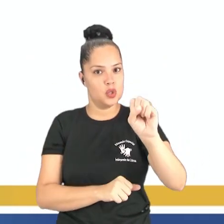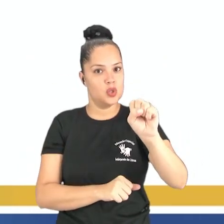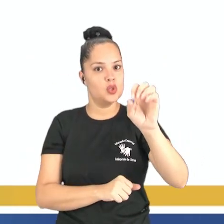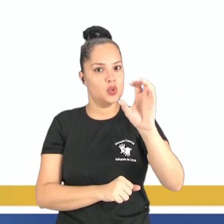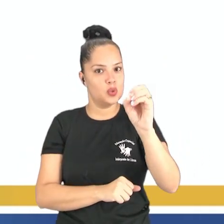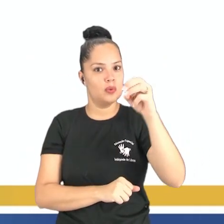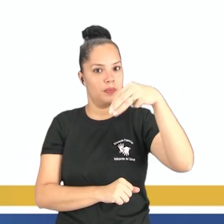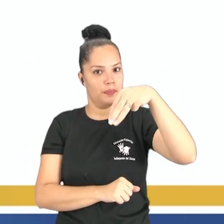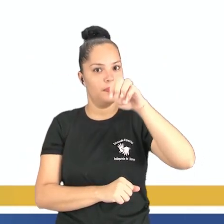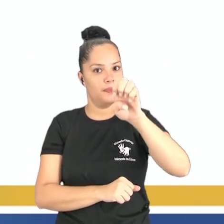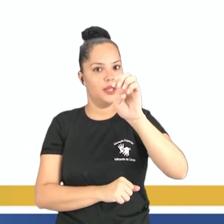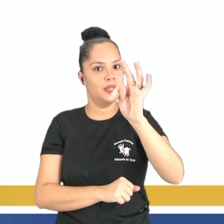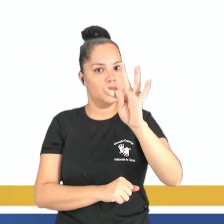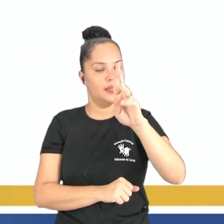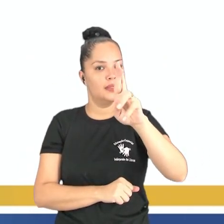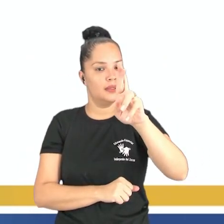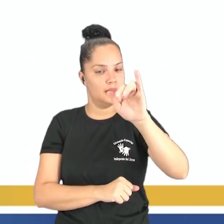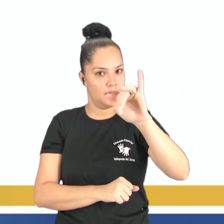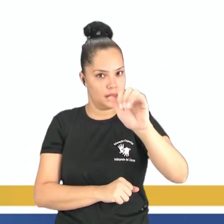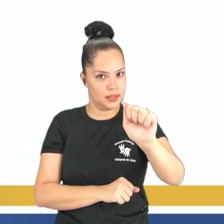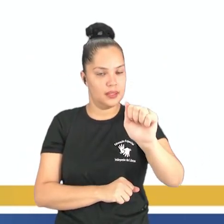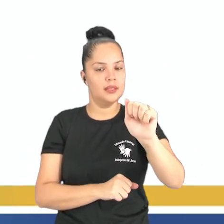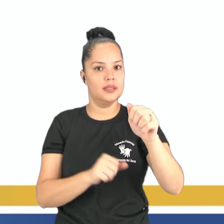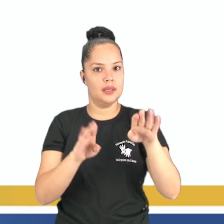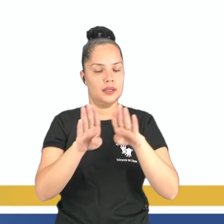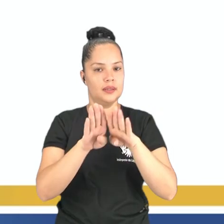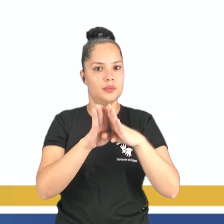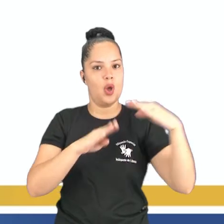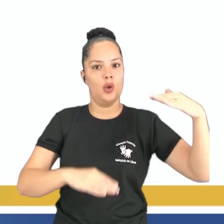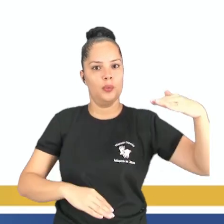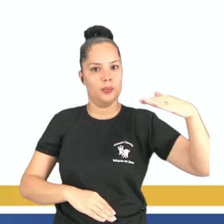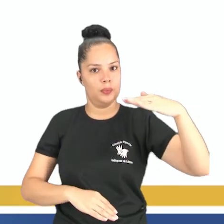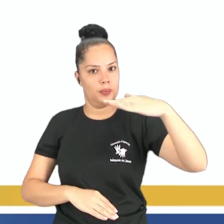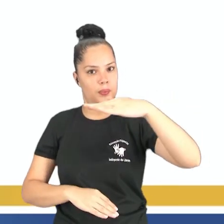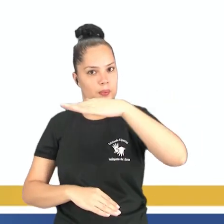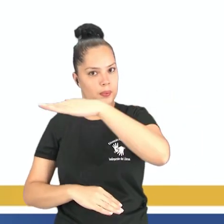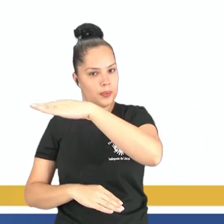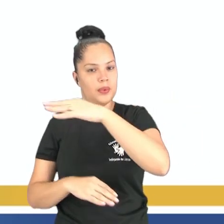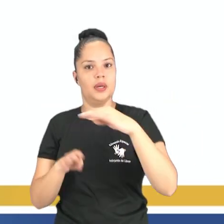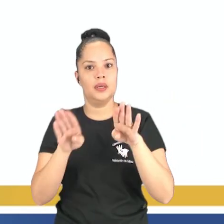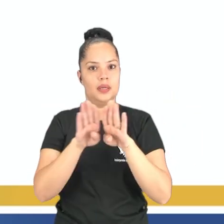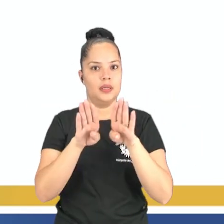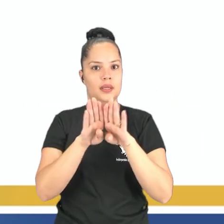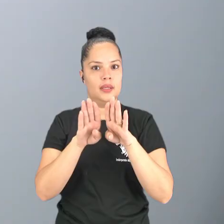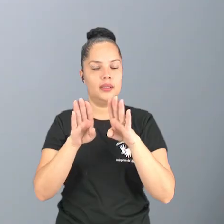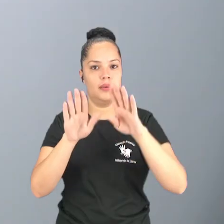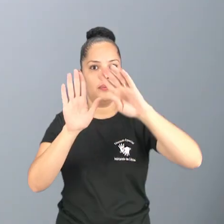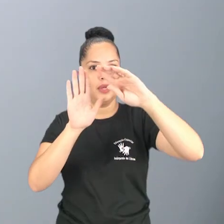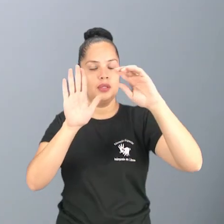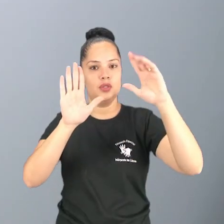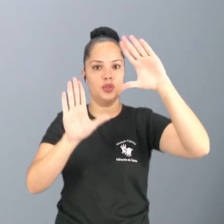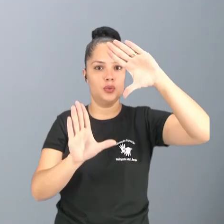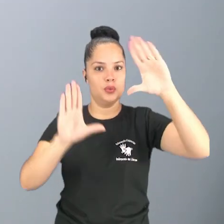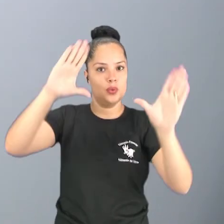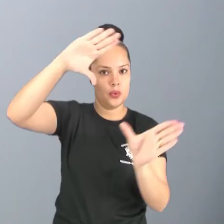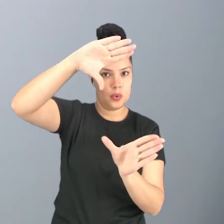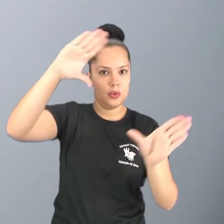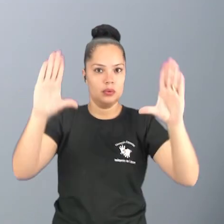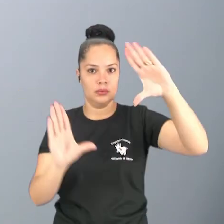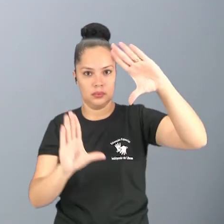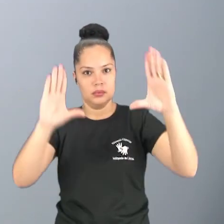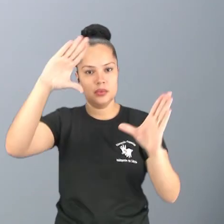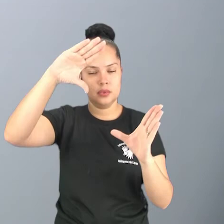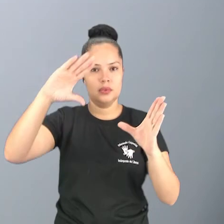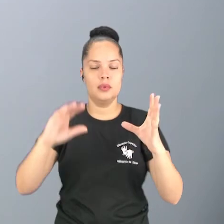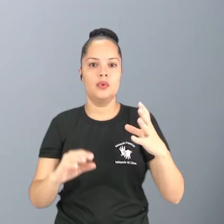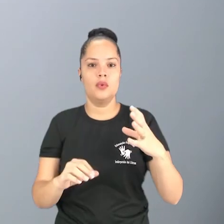as simetrias de rotação e de translação. Nós vimos suas características e vimos